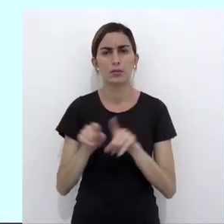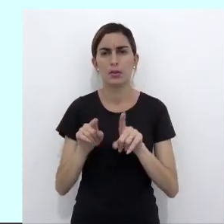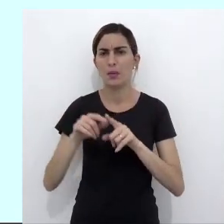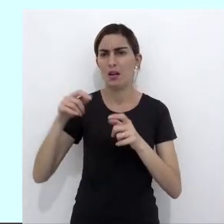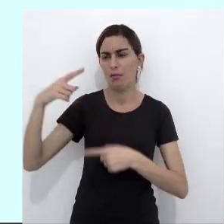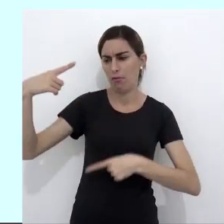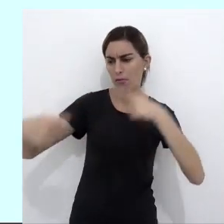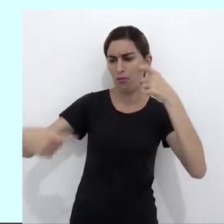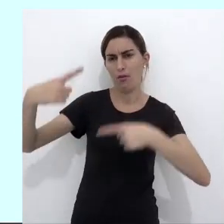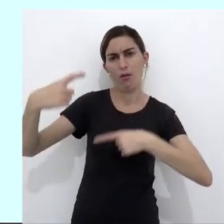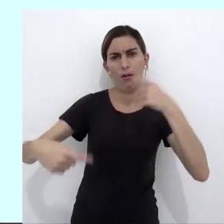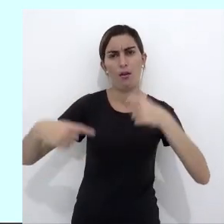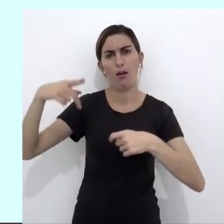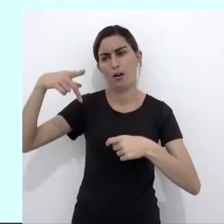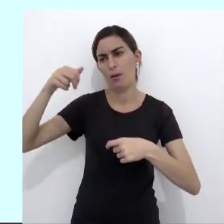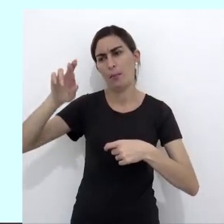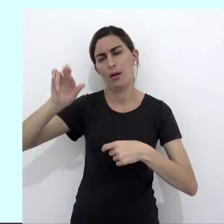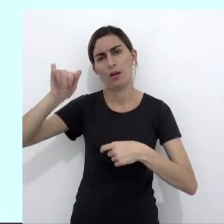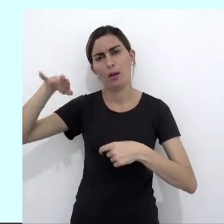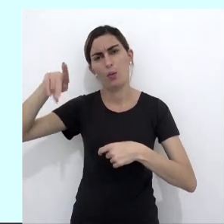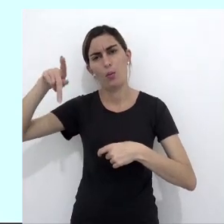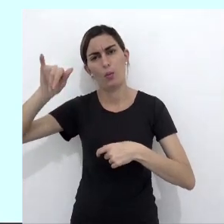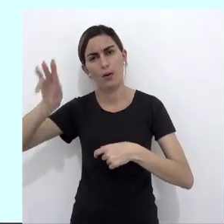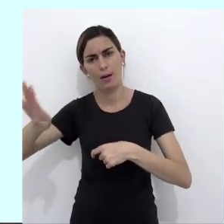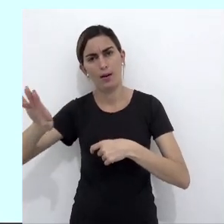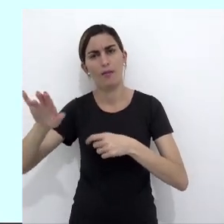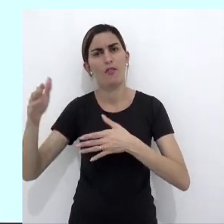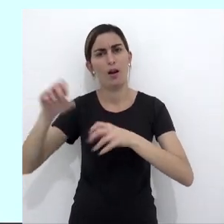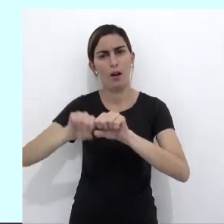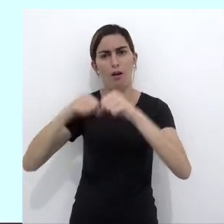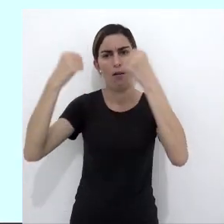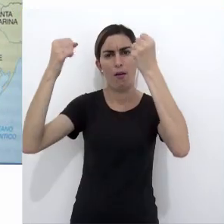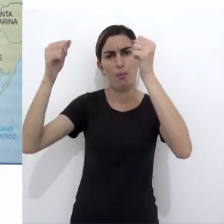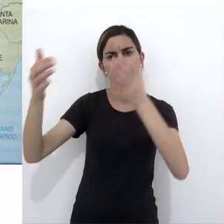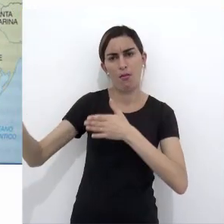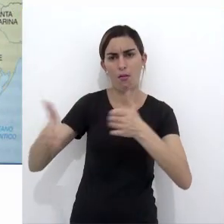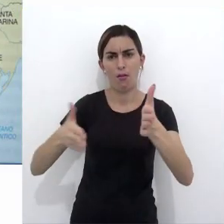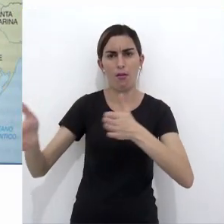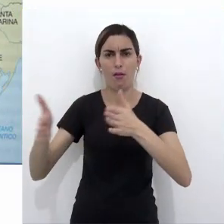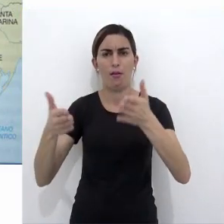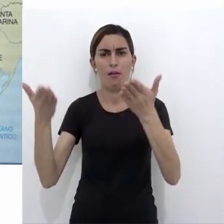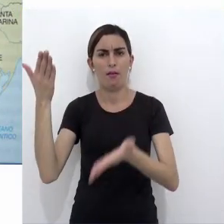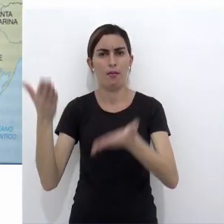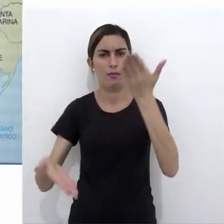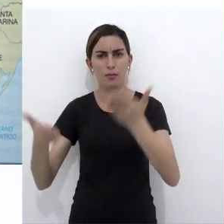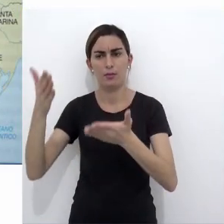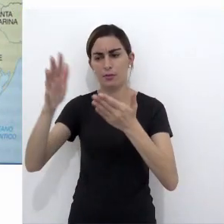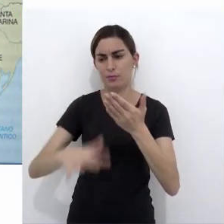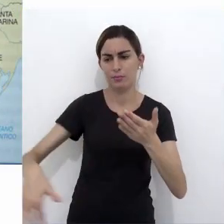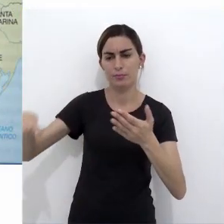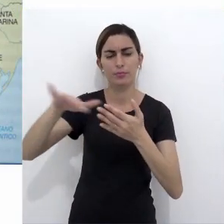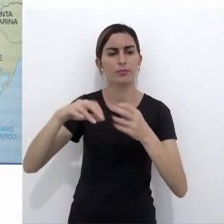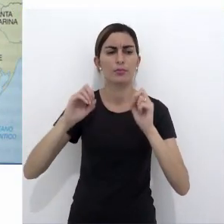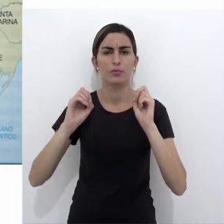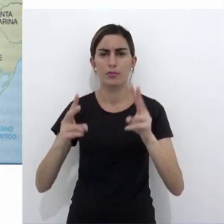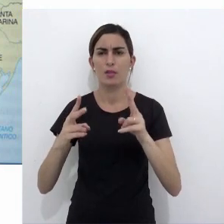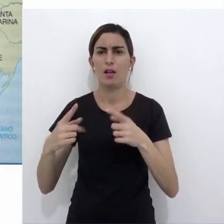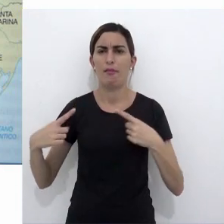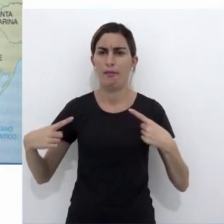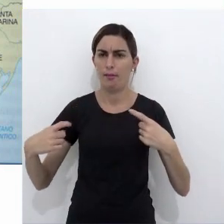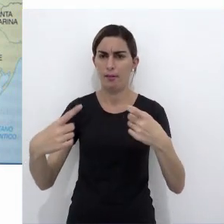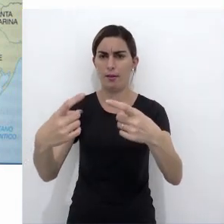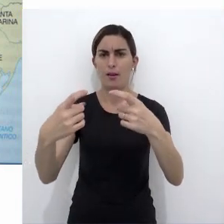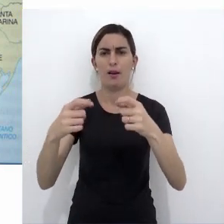foi justamente uma quebra desse equilíbrio na região platina. Ok? A Guerra do Paraguai ela